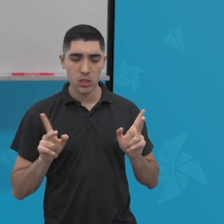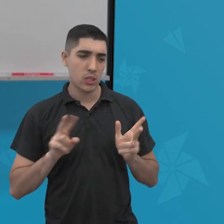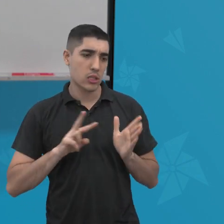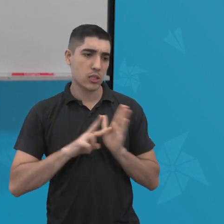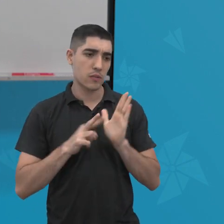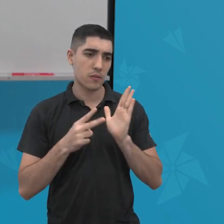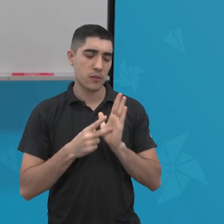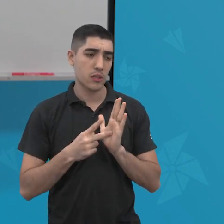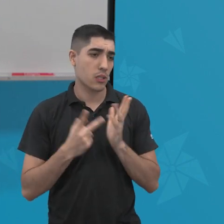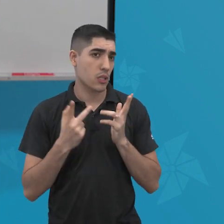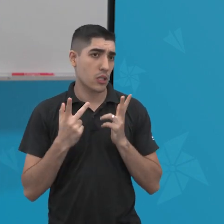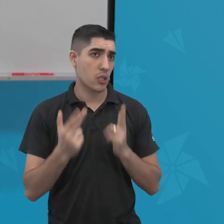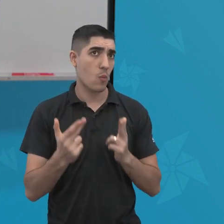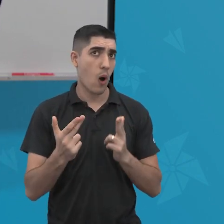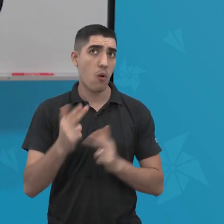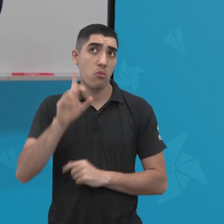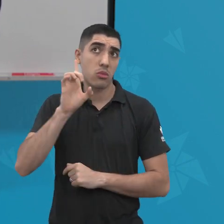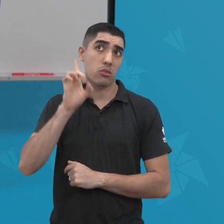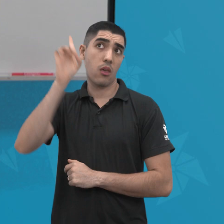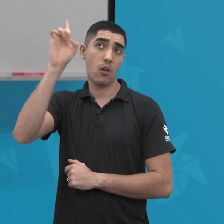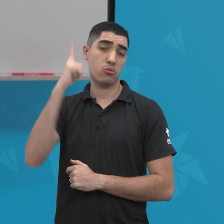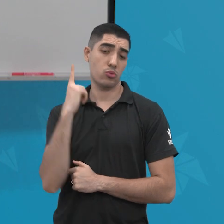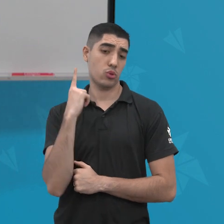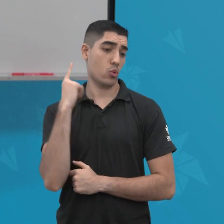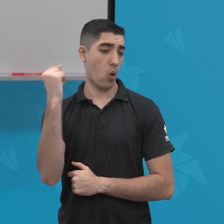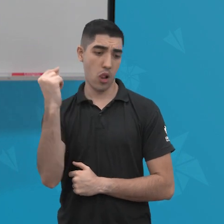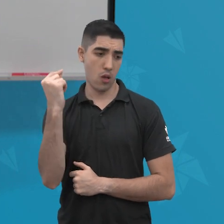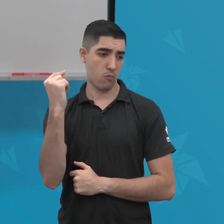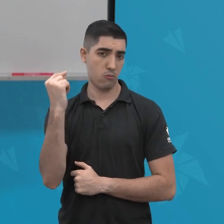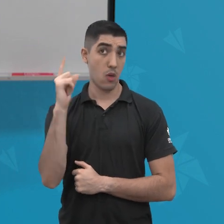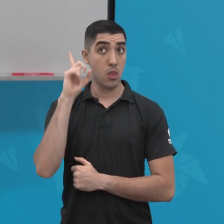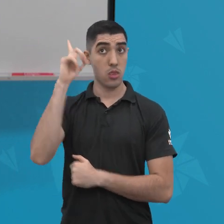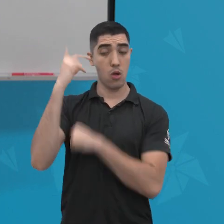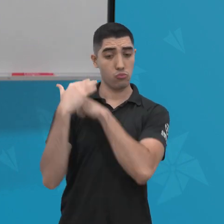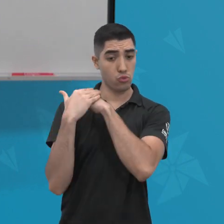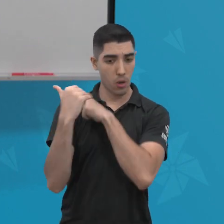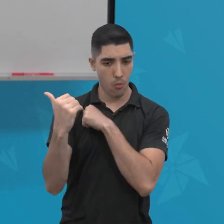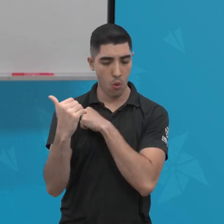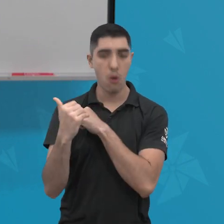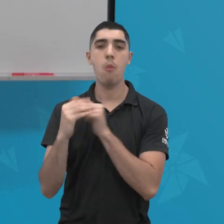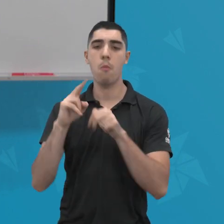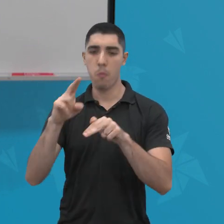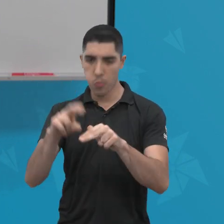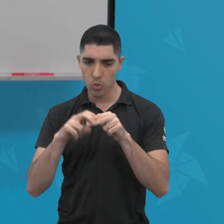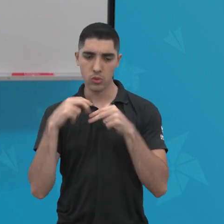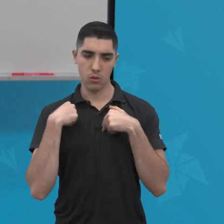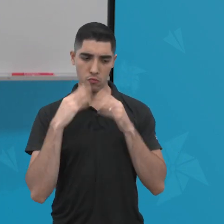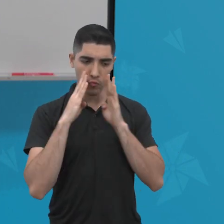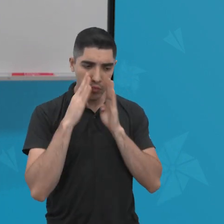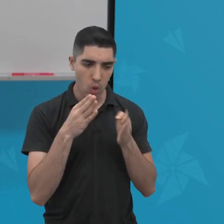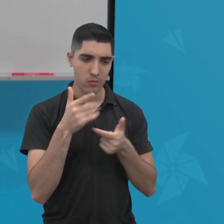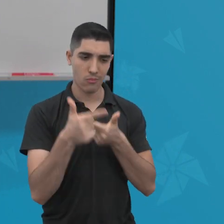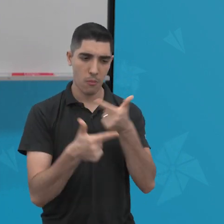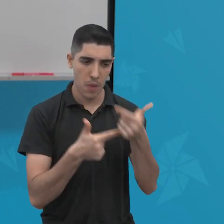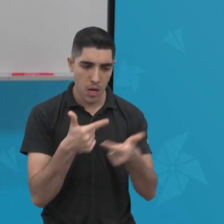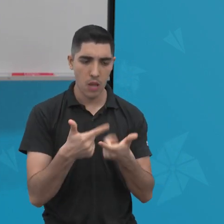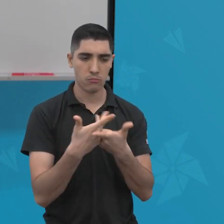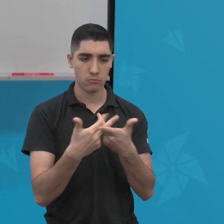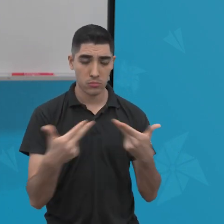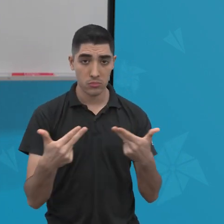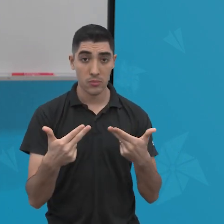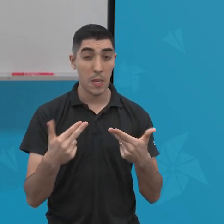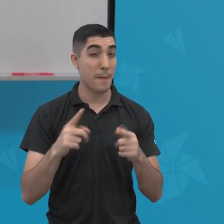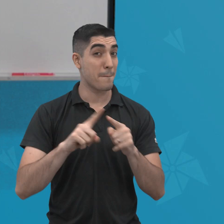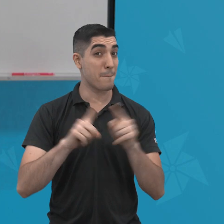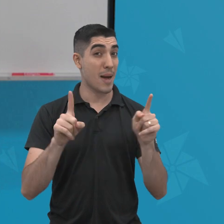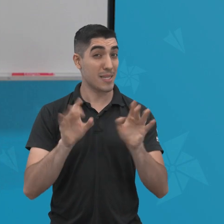como um sinal de um estado de graça, uma atitude religiosa, mas no final das